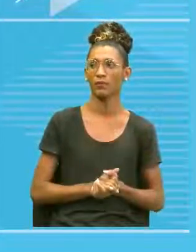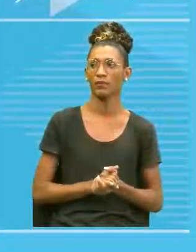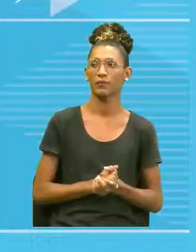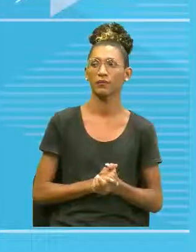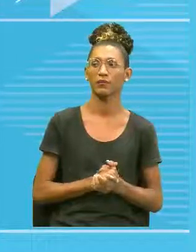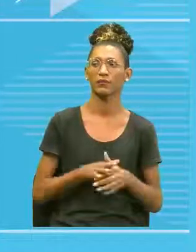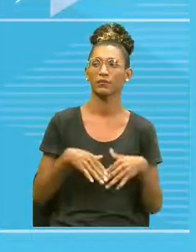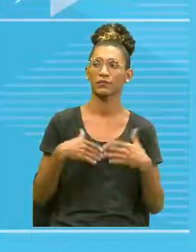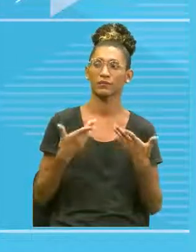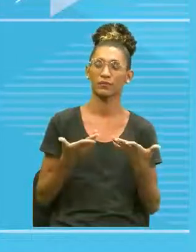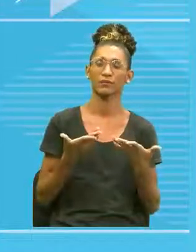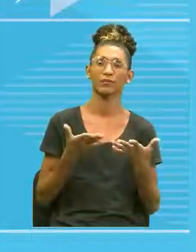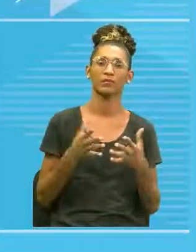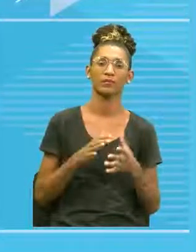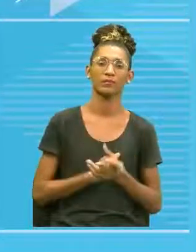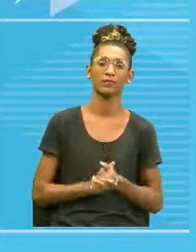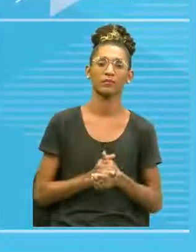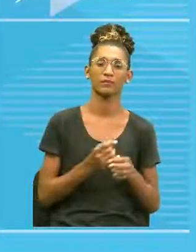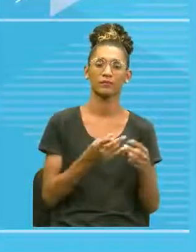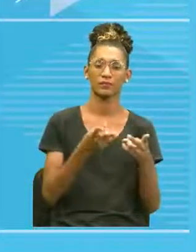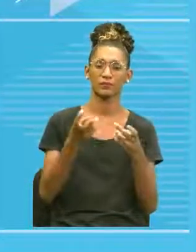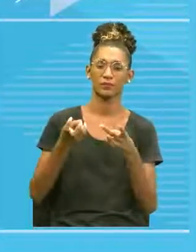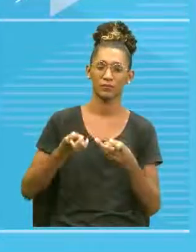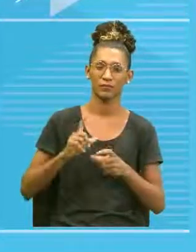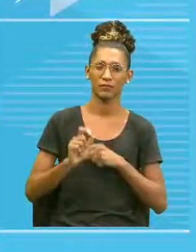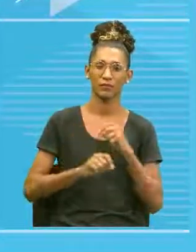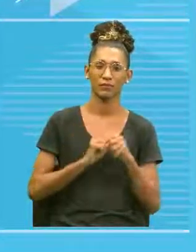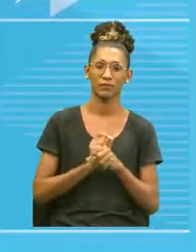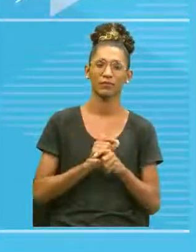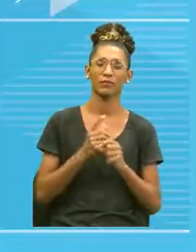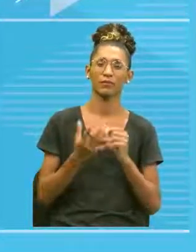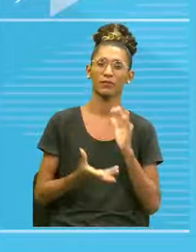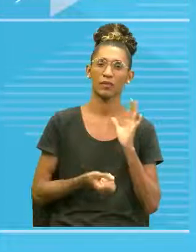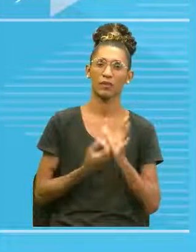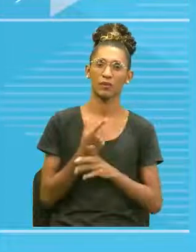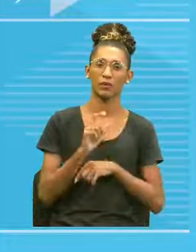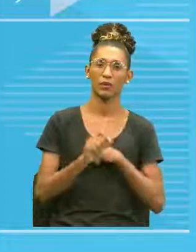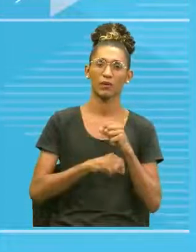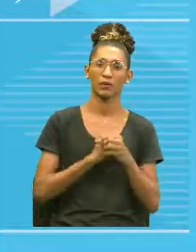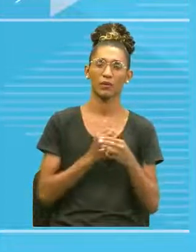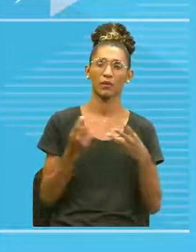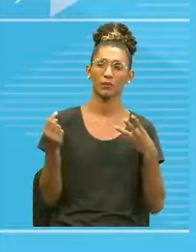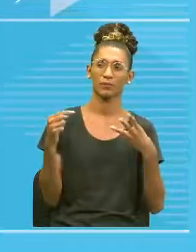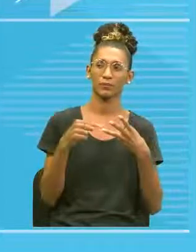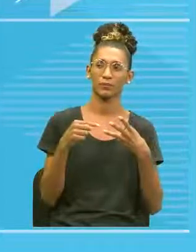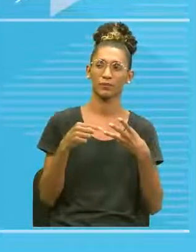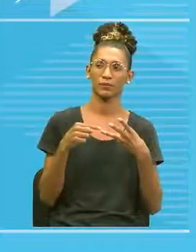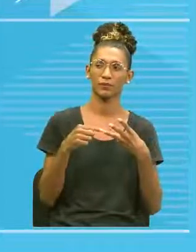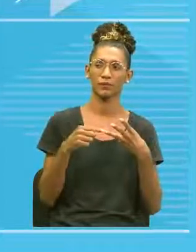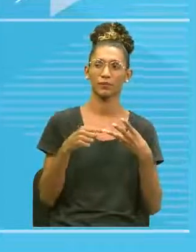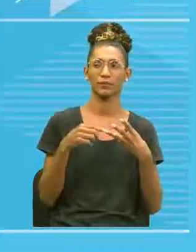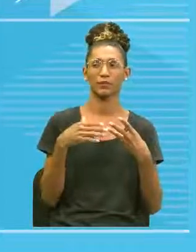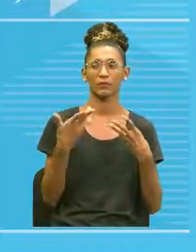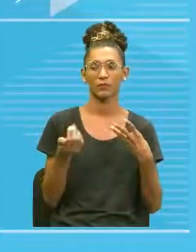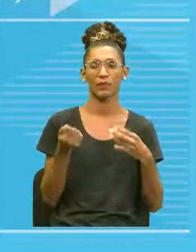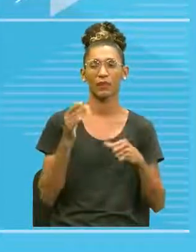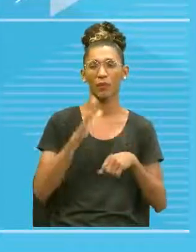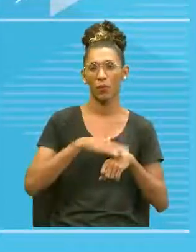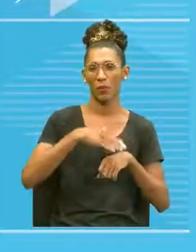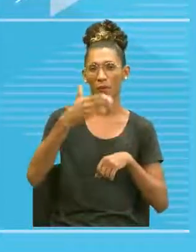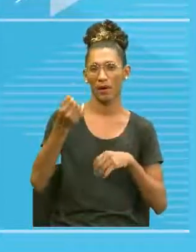bom Observe que para formar o Pretérito pluscuamperfecto ou seja o